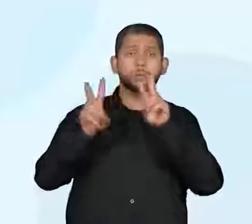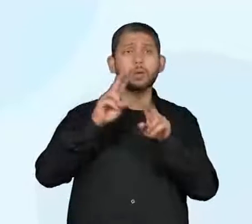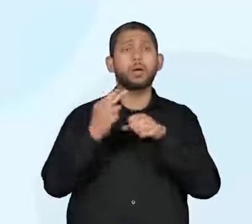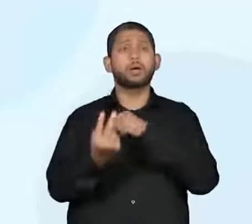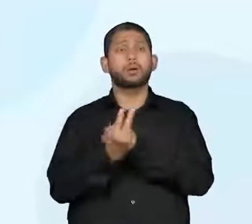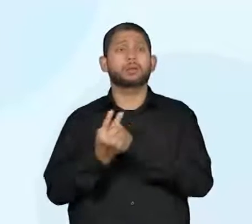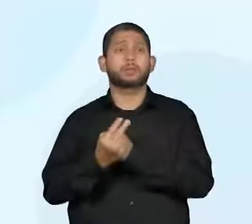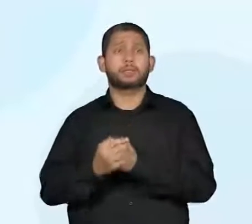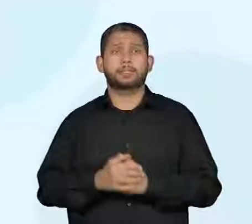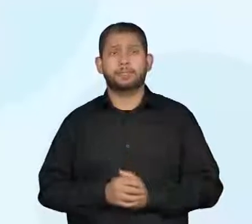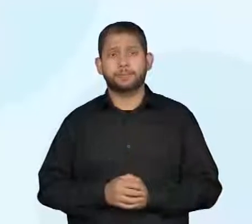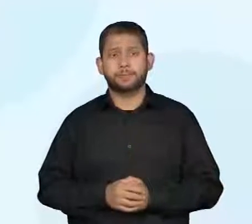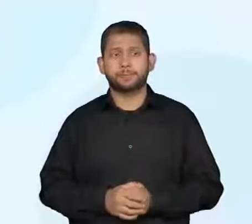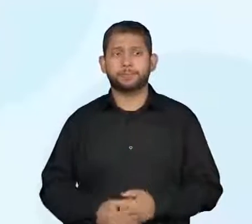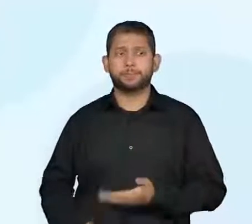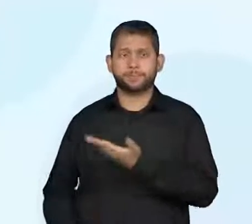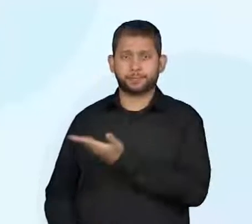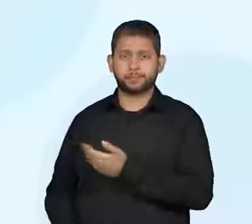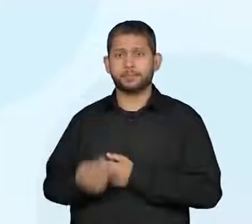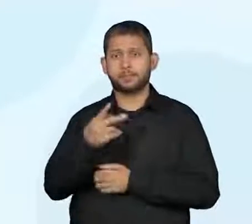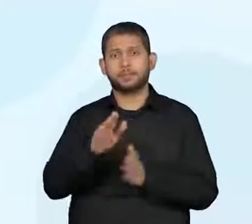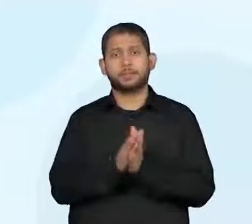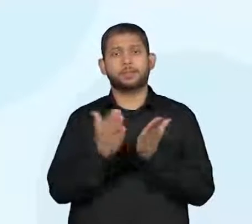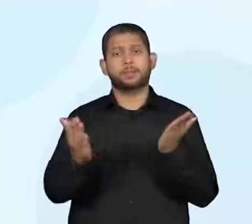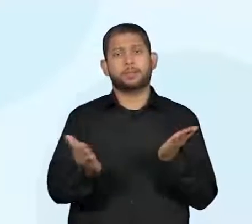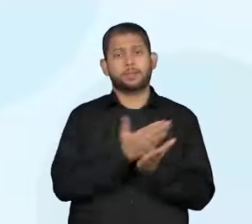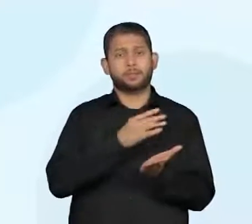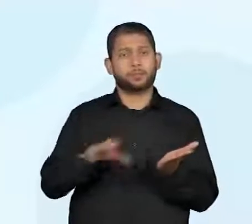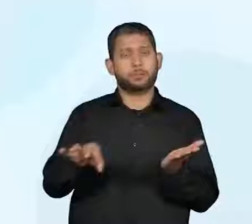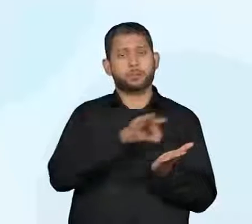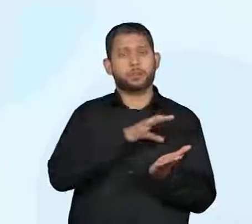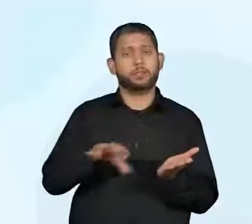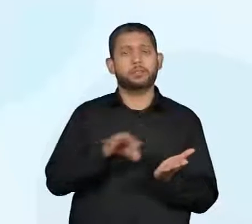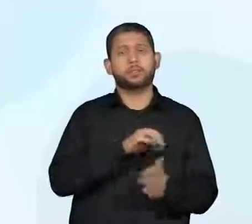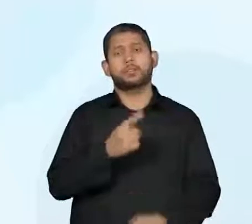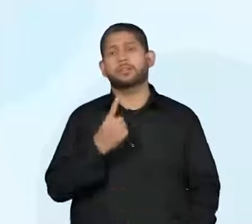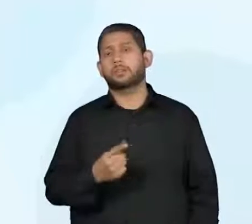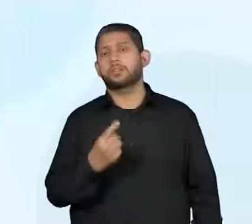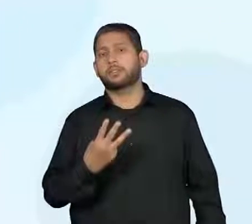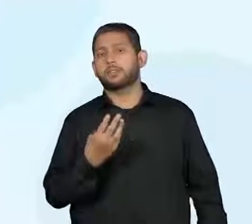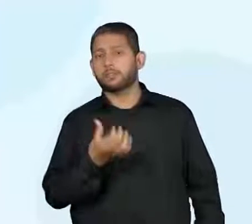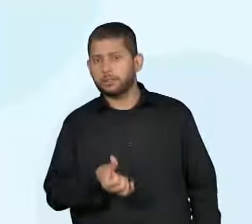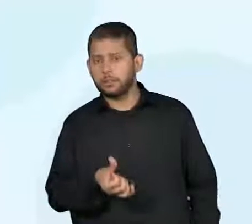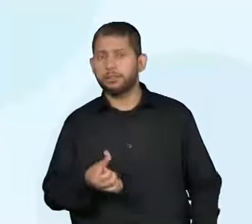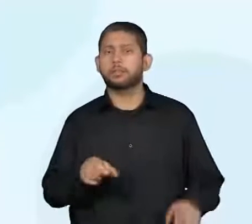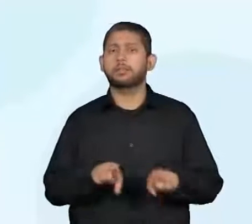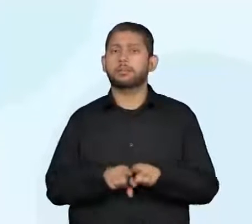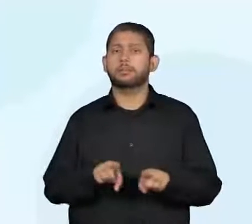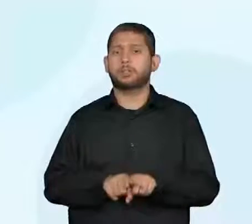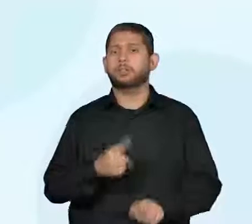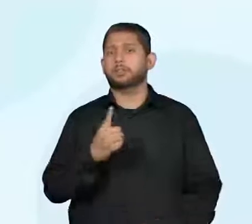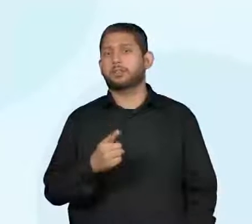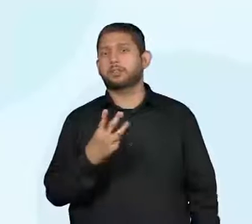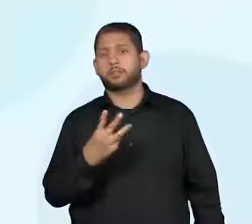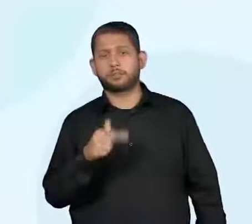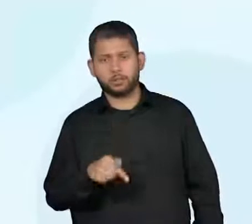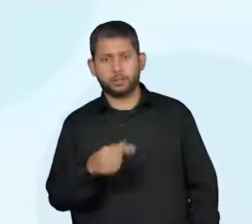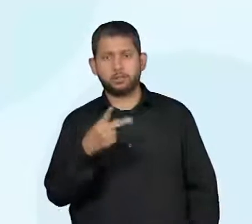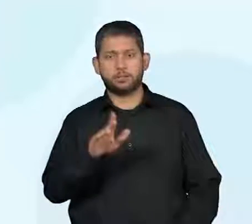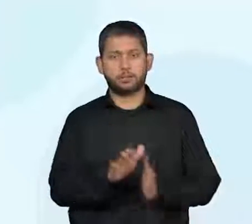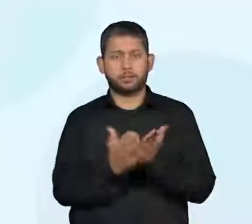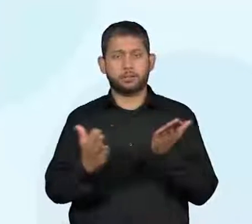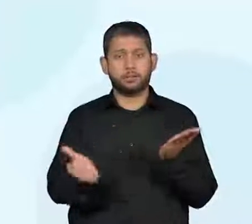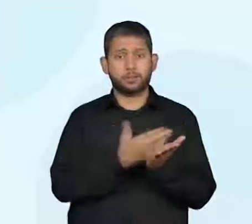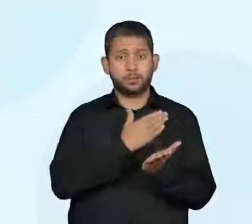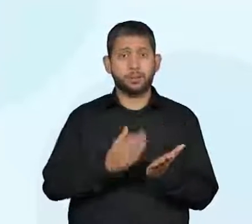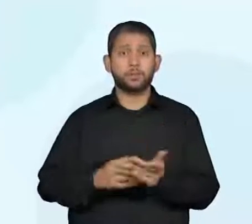só, na página 136 e também na página 137 do nosso caderno aí de atividades, nós temos